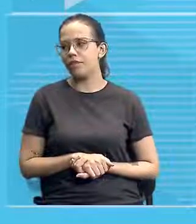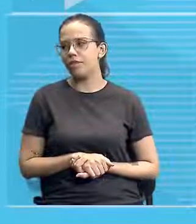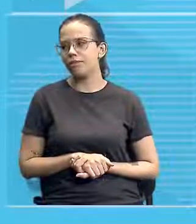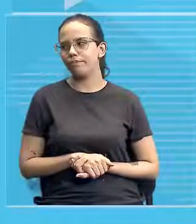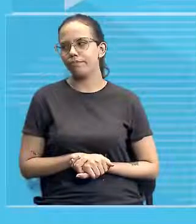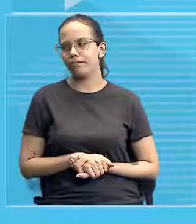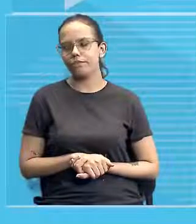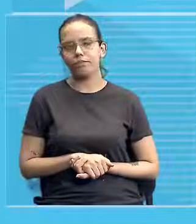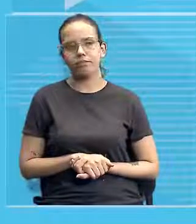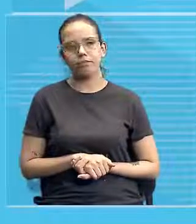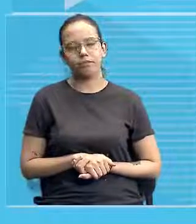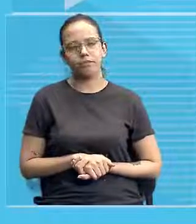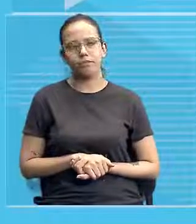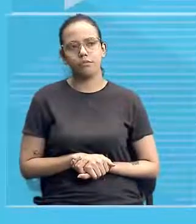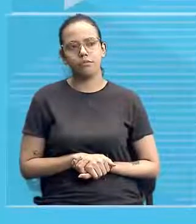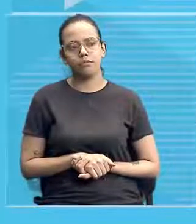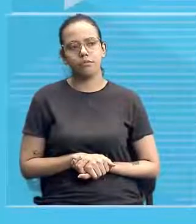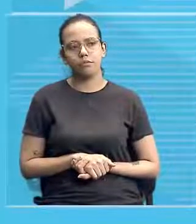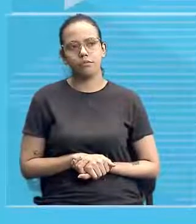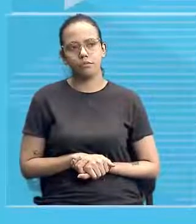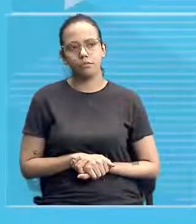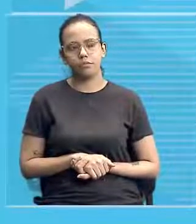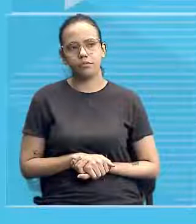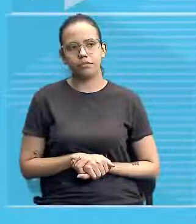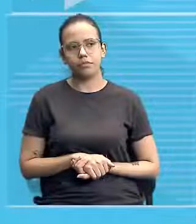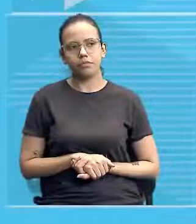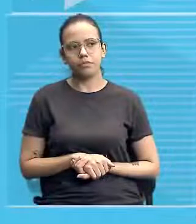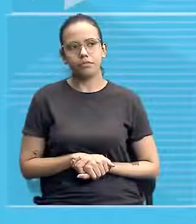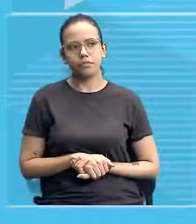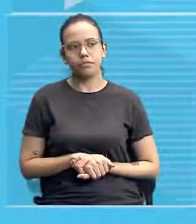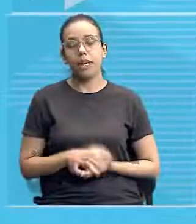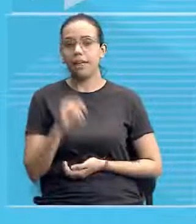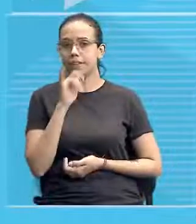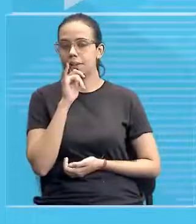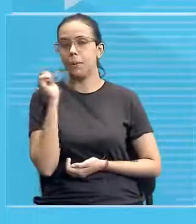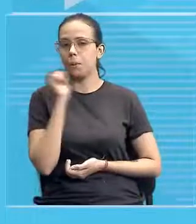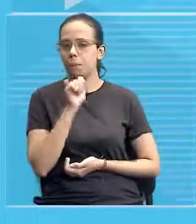Por exemplo, passividade para meninas,